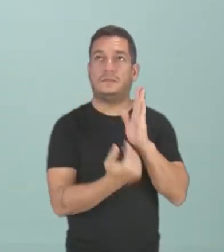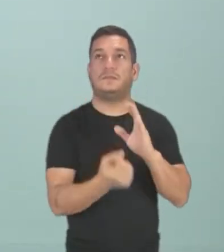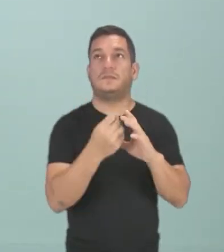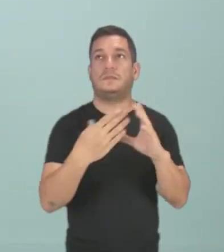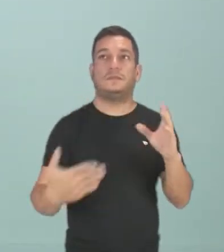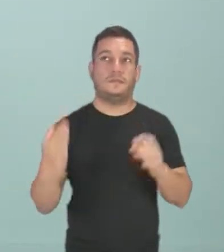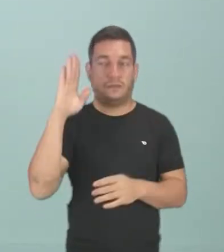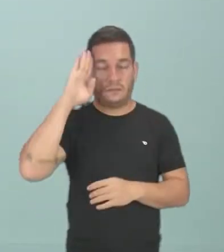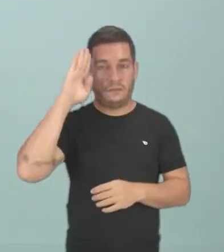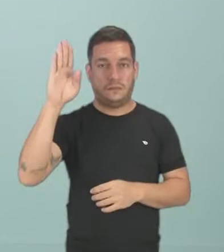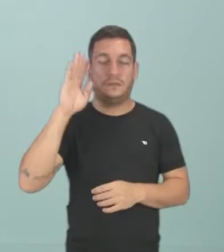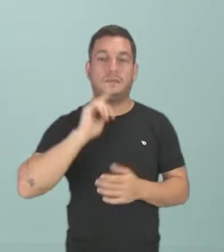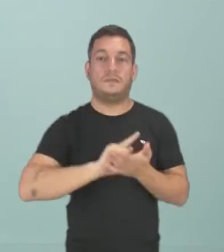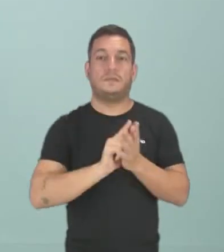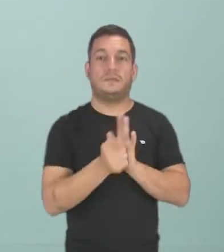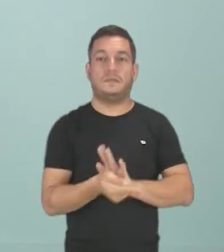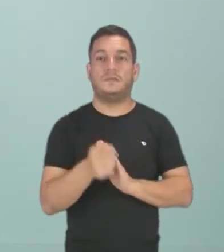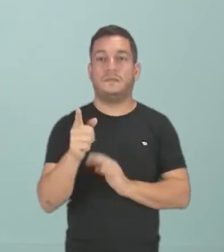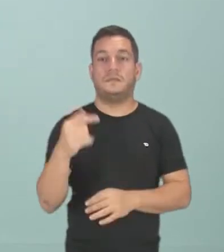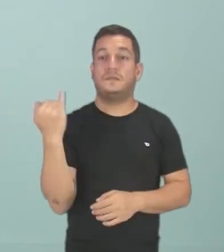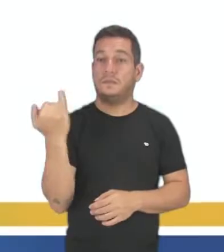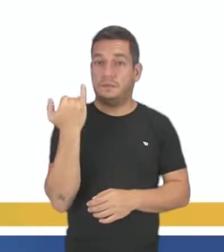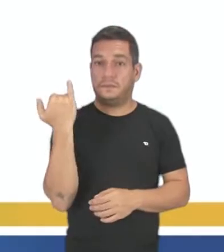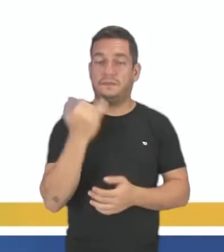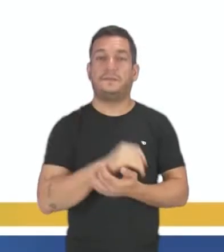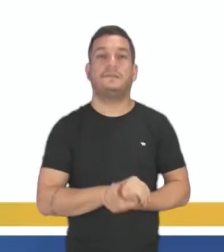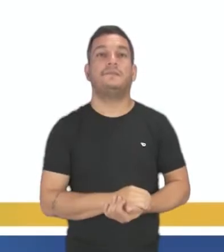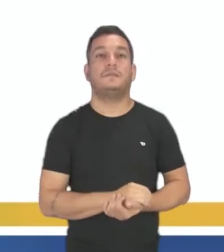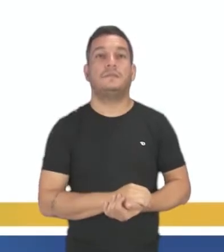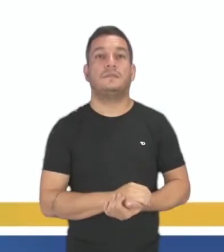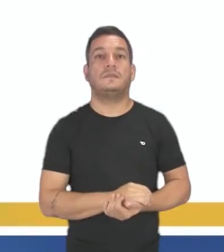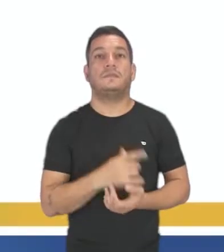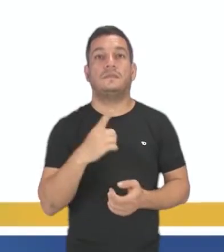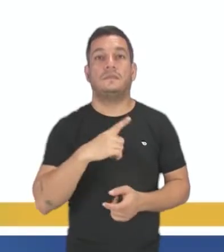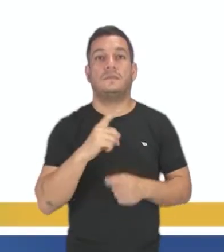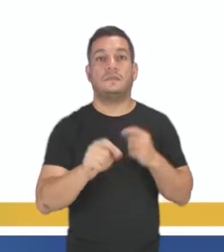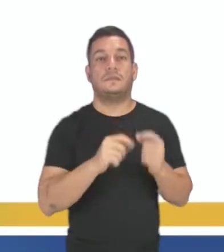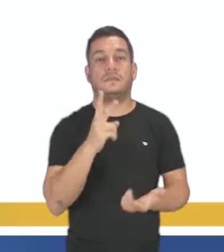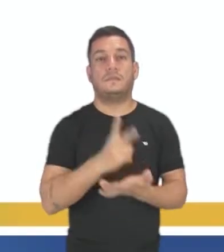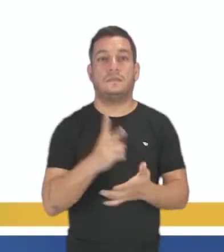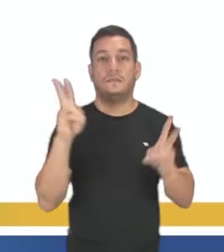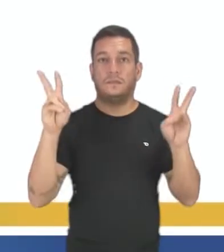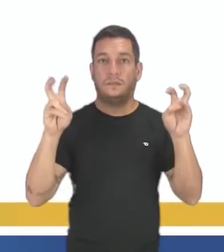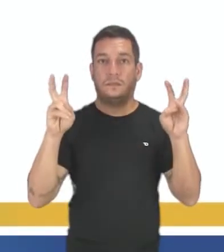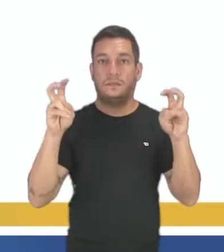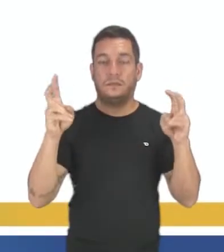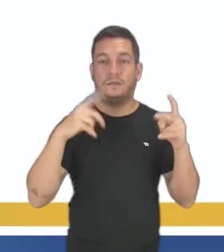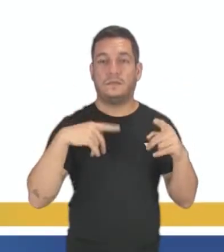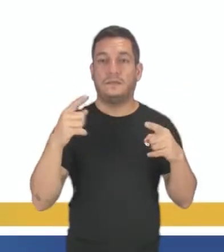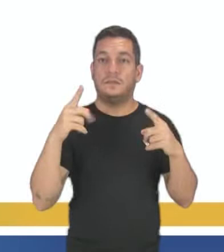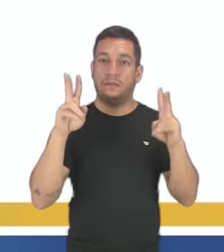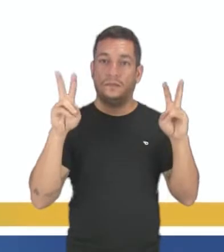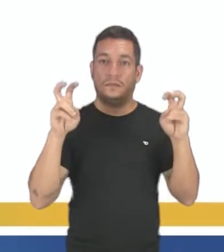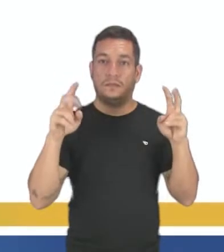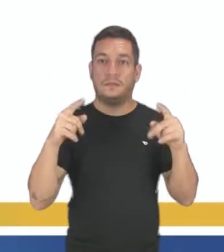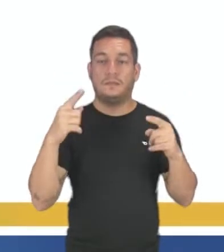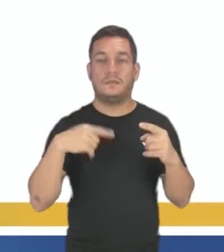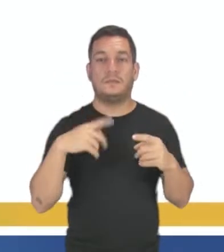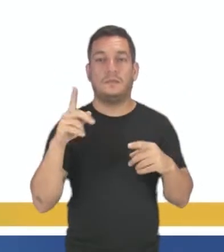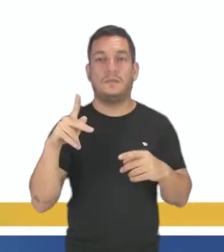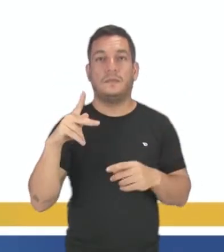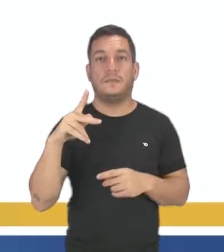características principais desse gênero tão interessante. Ele contém sempre um título polêmico e às